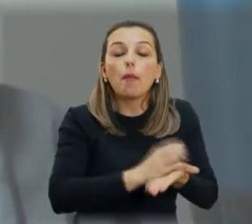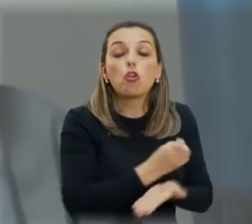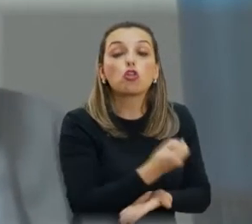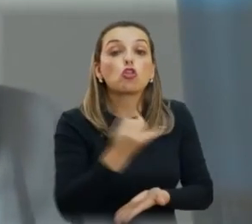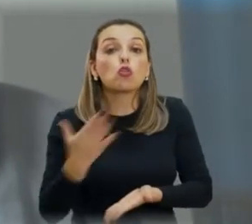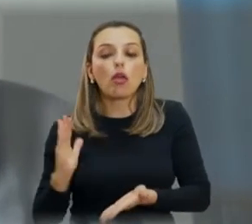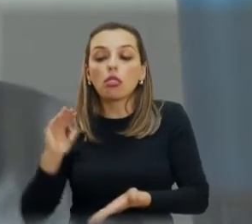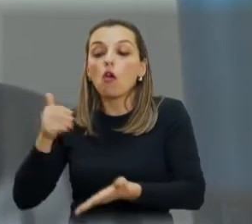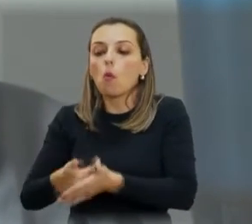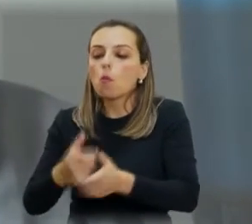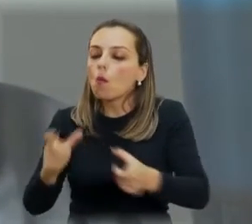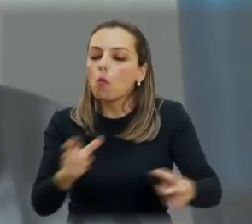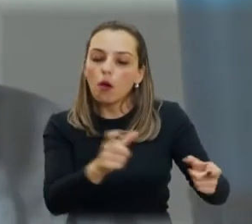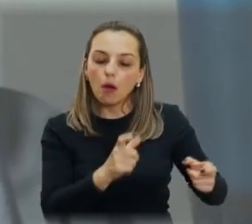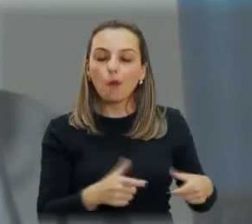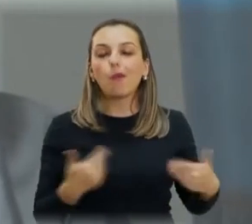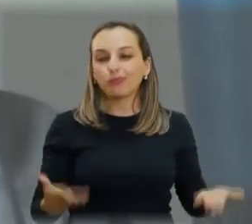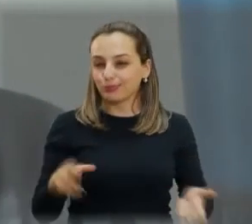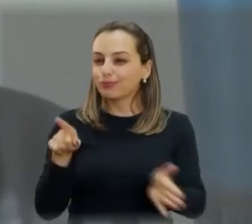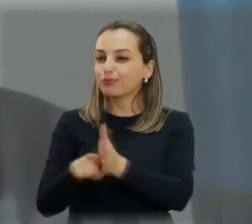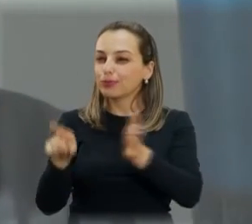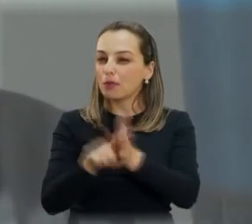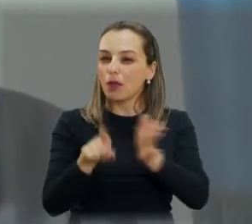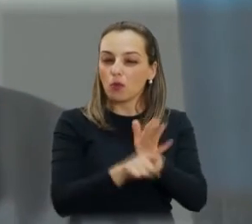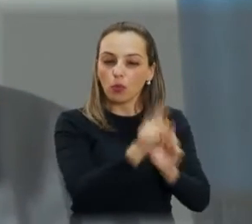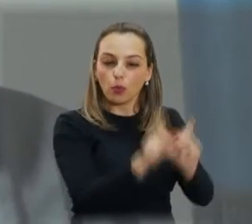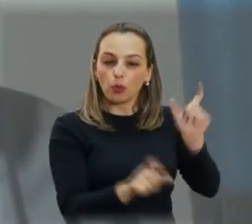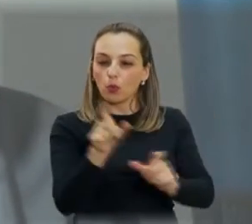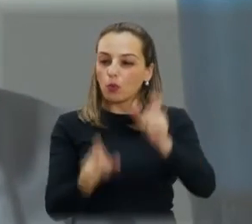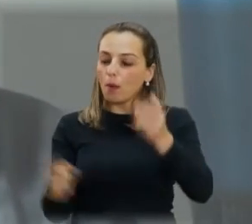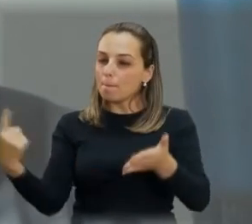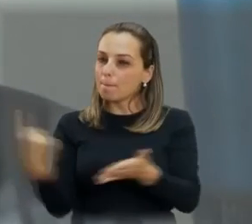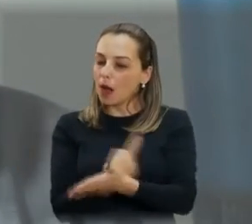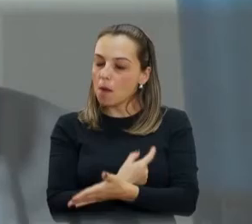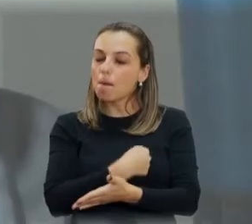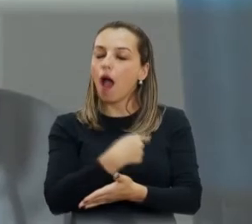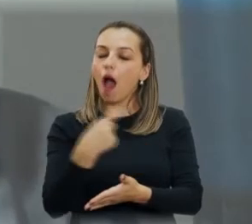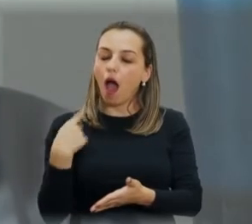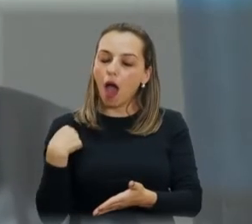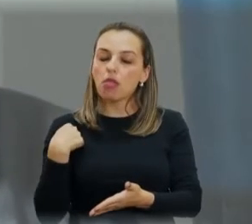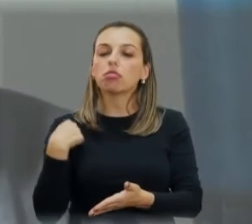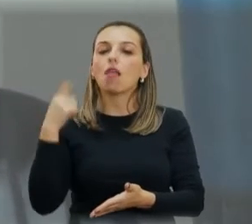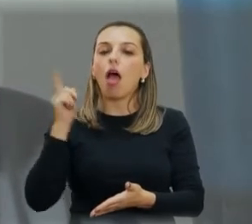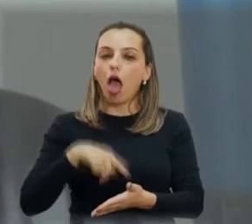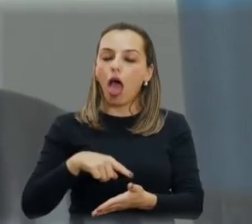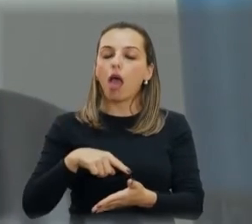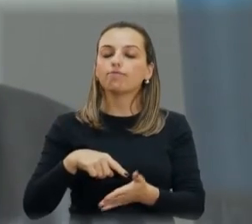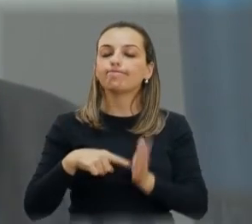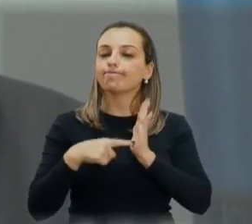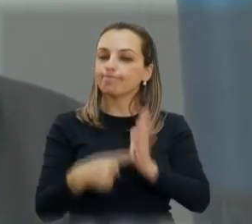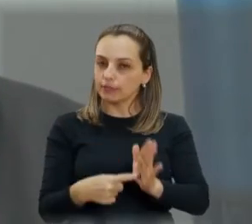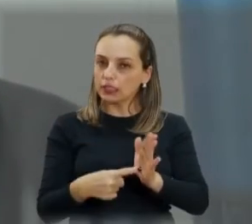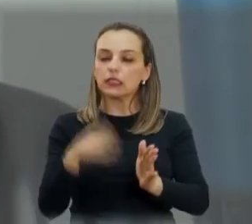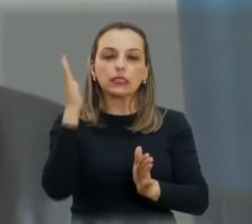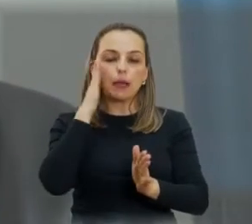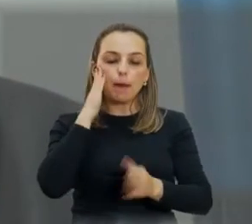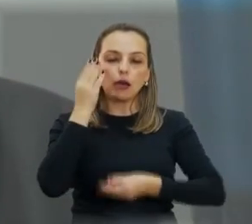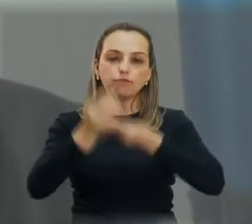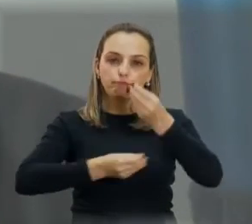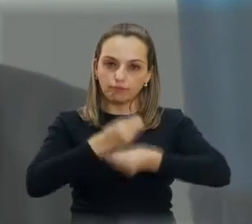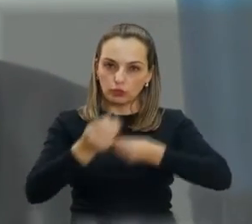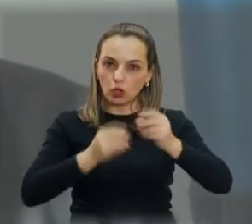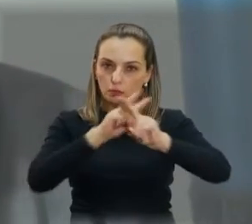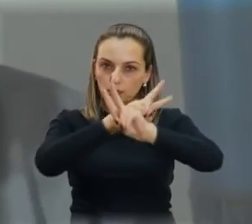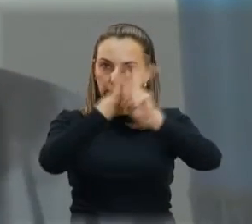investido esses valores? São perguntas que o cidadão faz e nós temos obrigações de colocar e sabermos o paradeiro